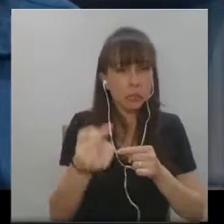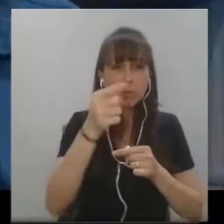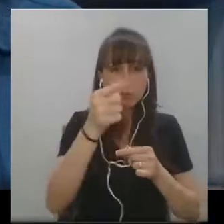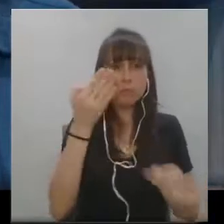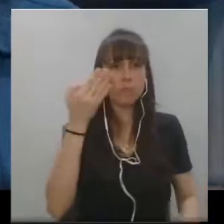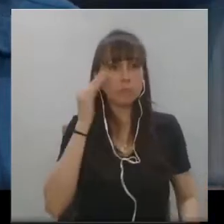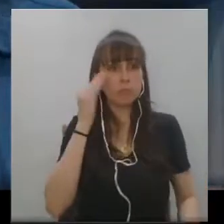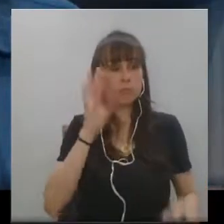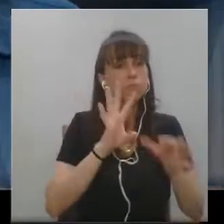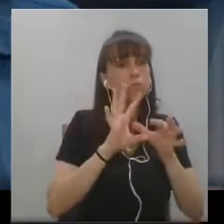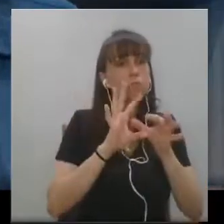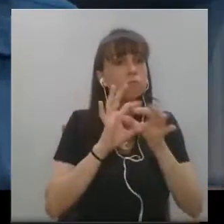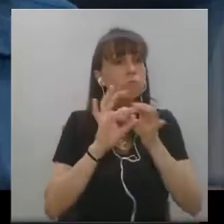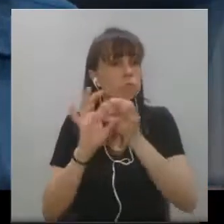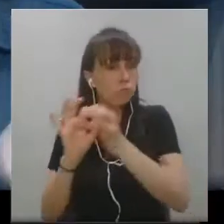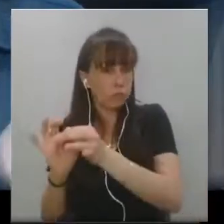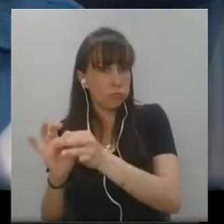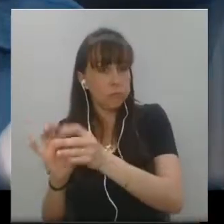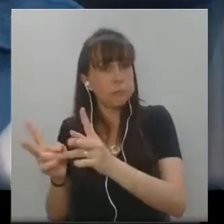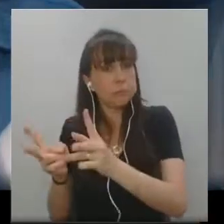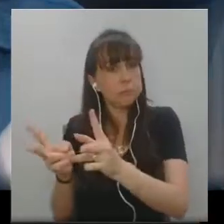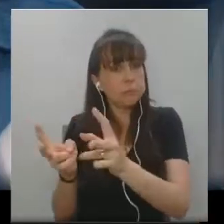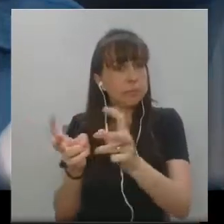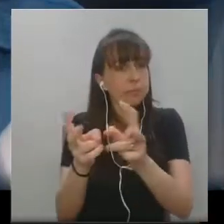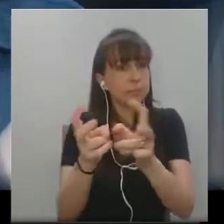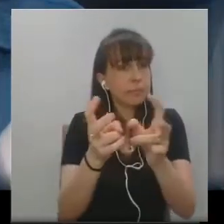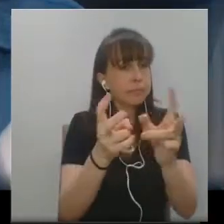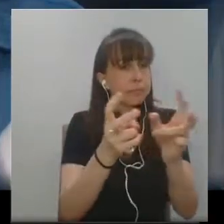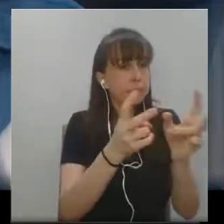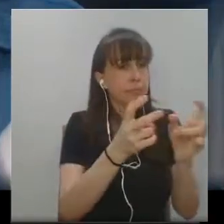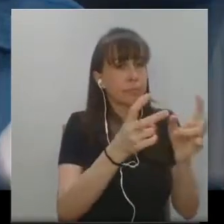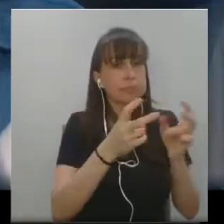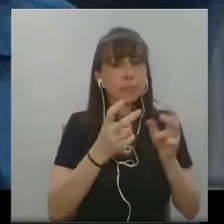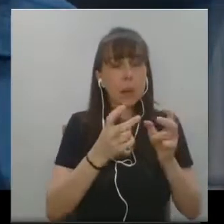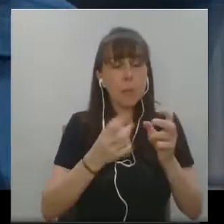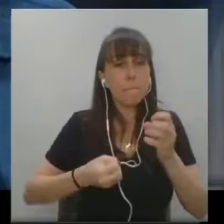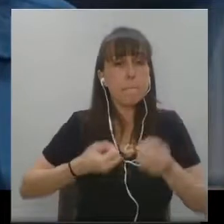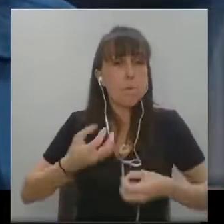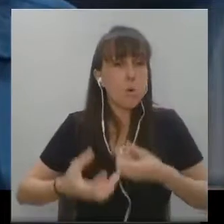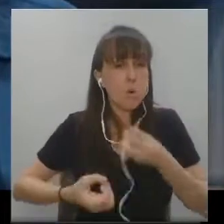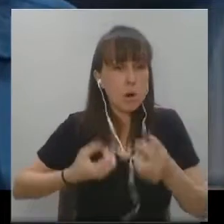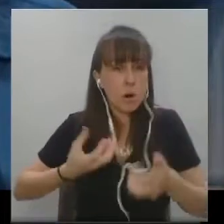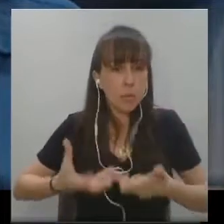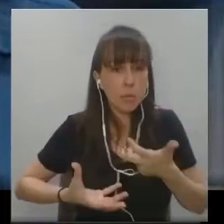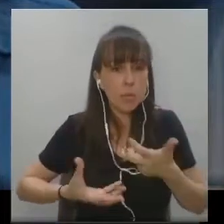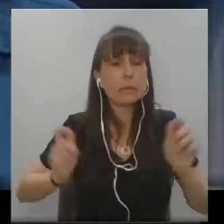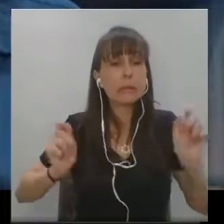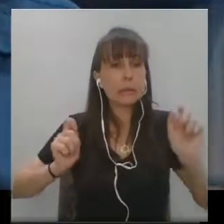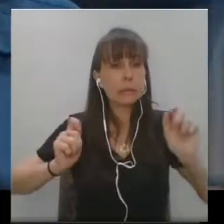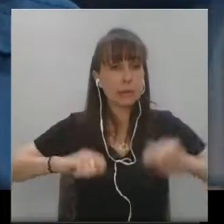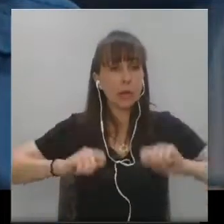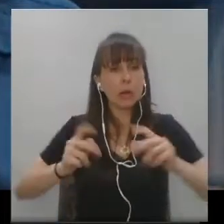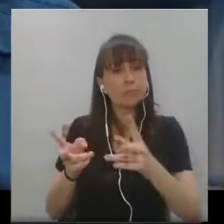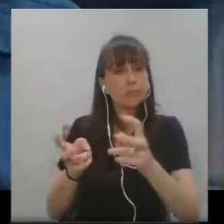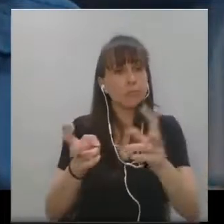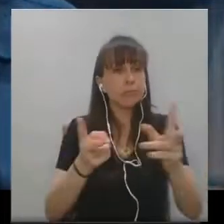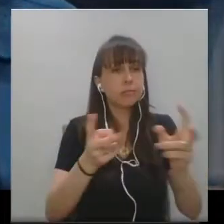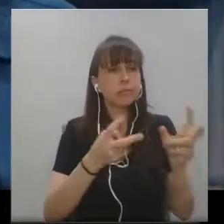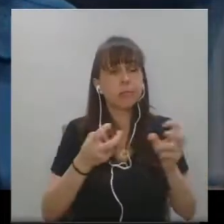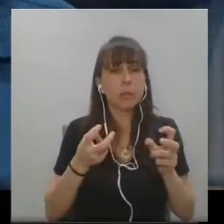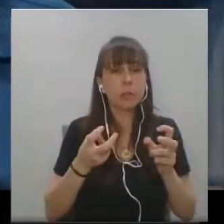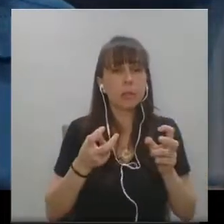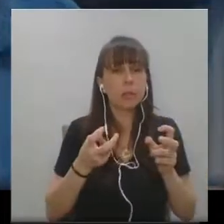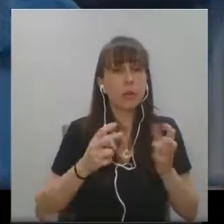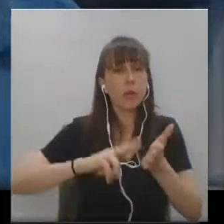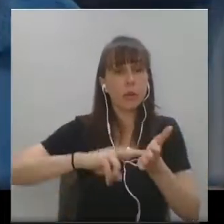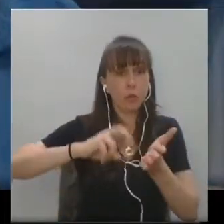contexto, né, depois de você verificar a sonoridade do próprio poema, você vai procurar justamente o vocabulário. O clássico, em